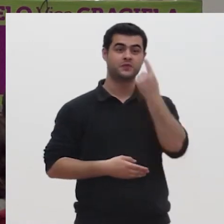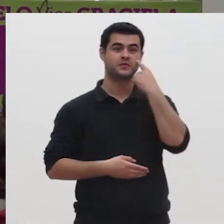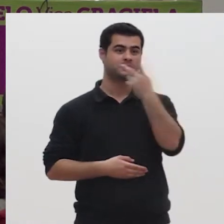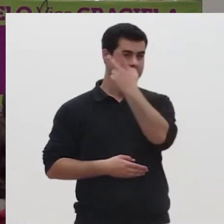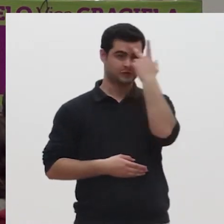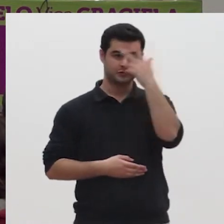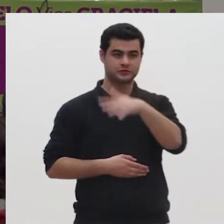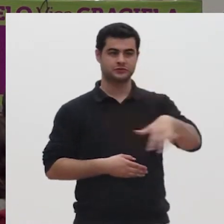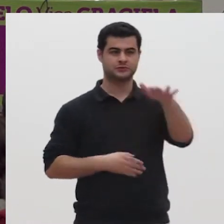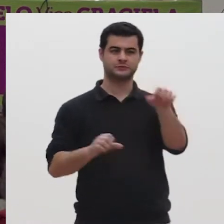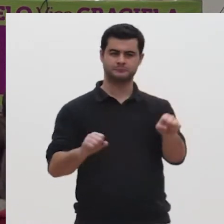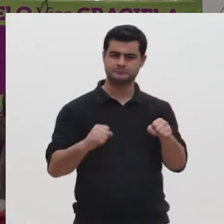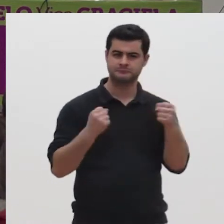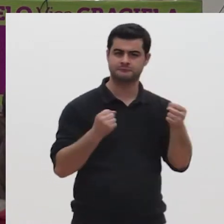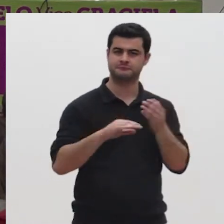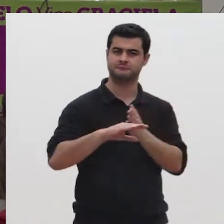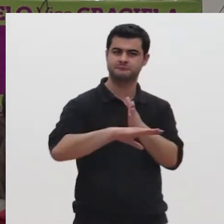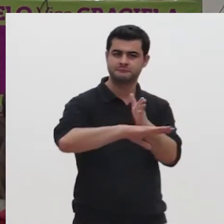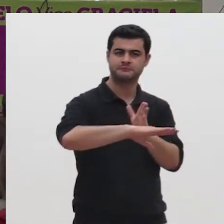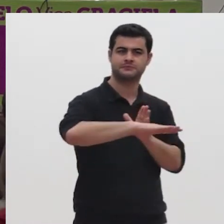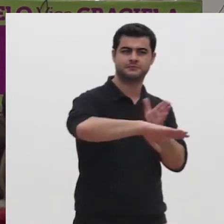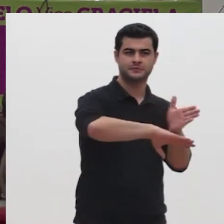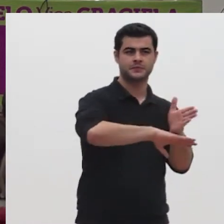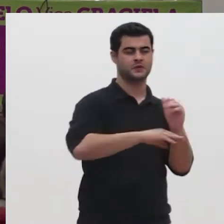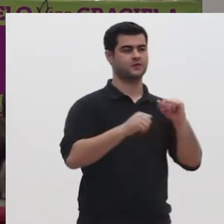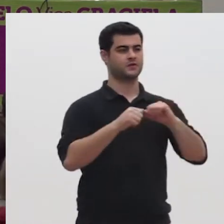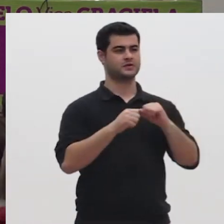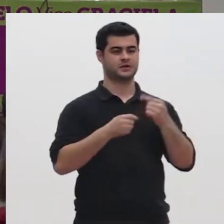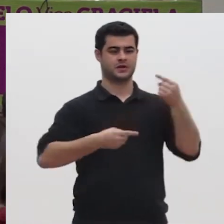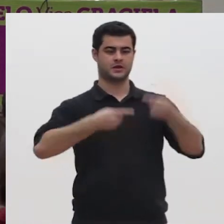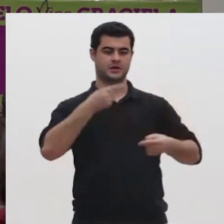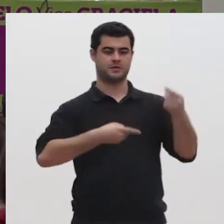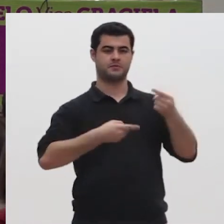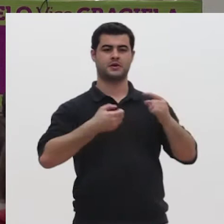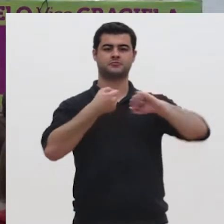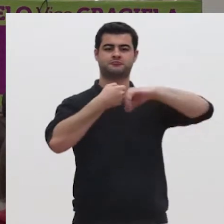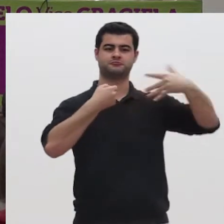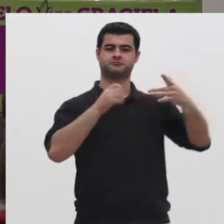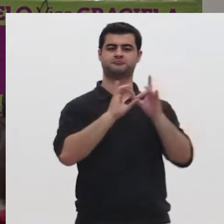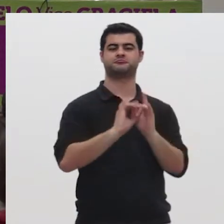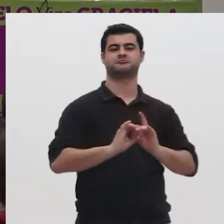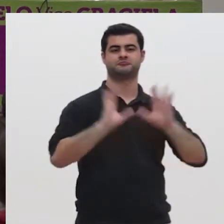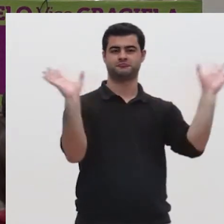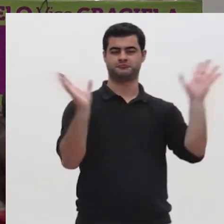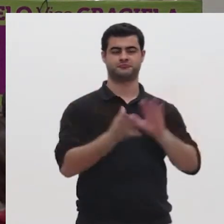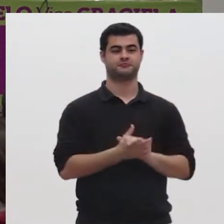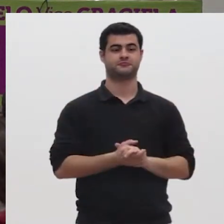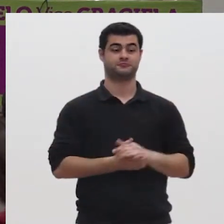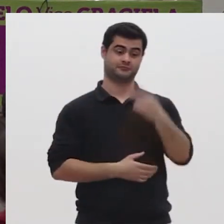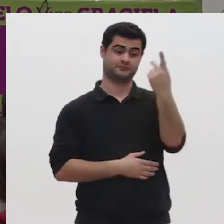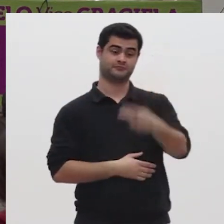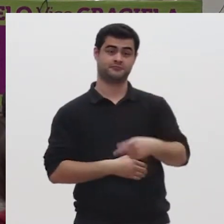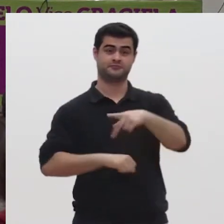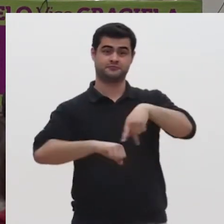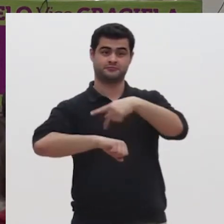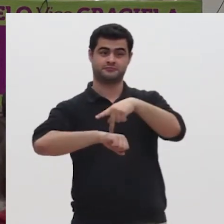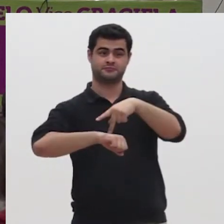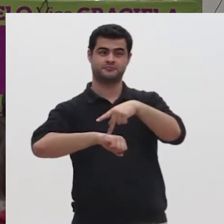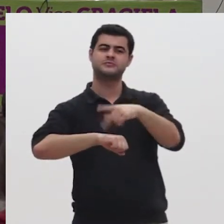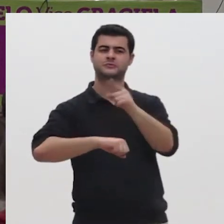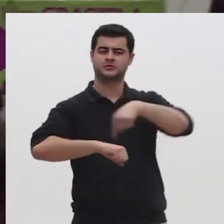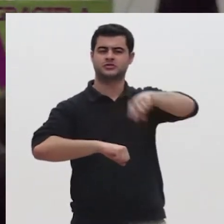mobilizam ainda para fazer um debate democrático. A democracia no nosso país está